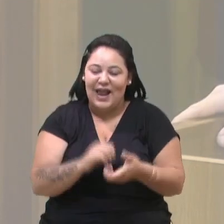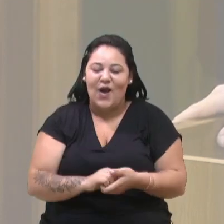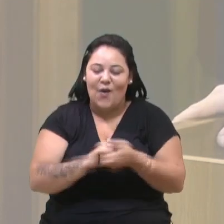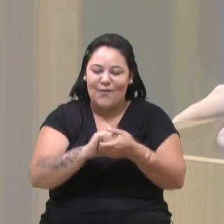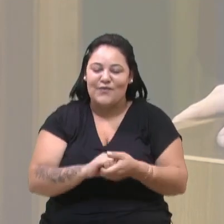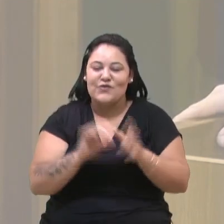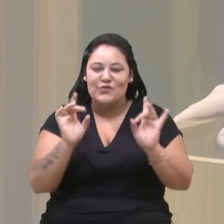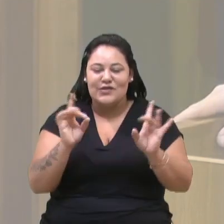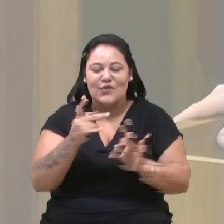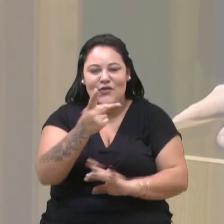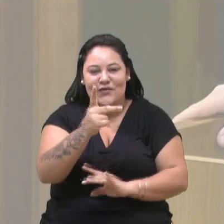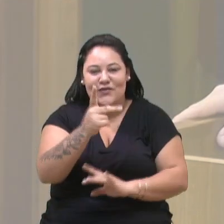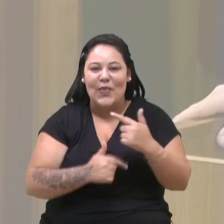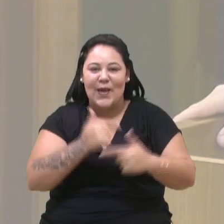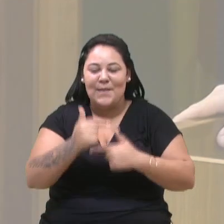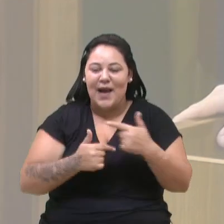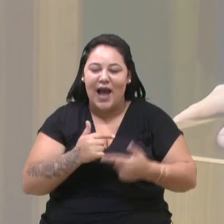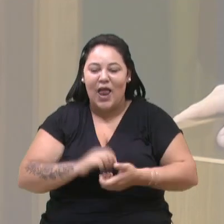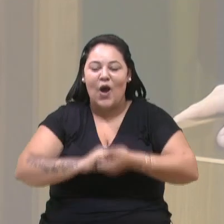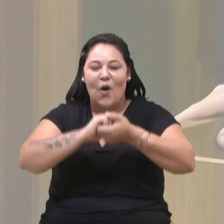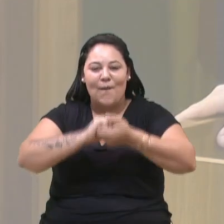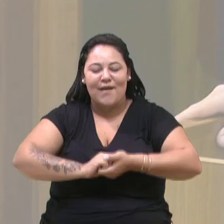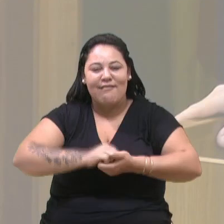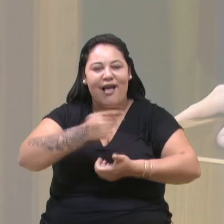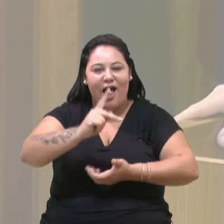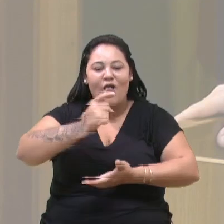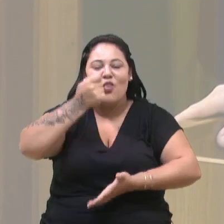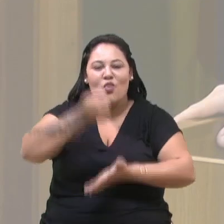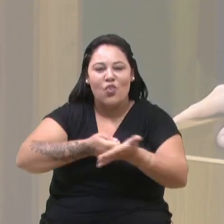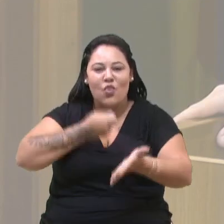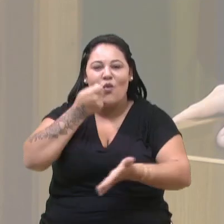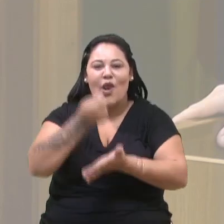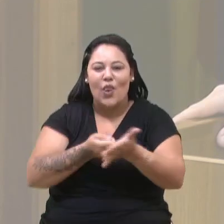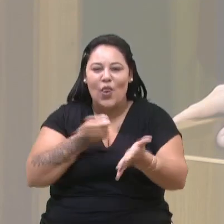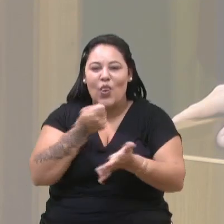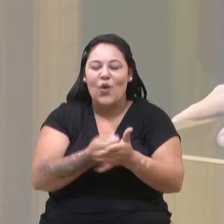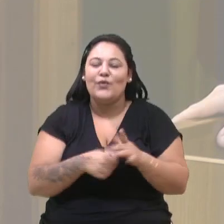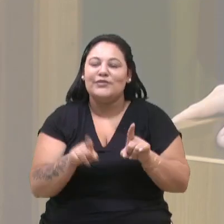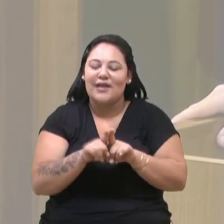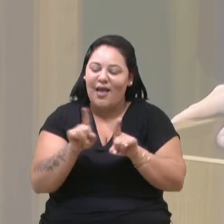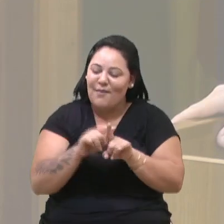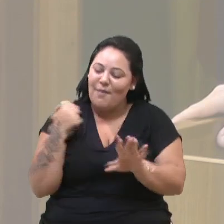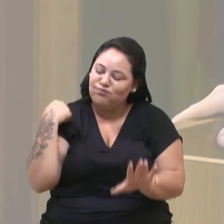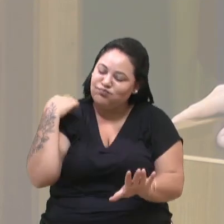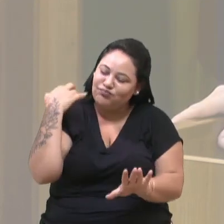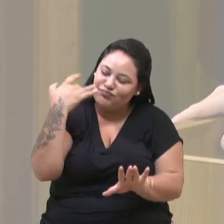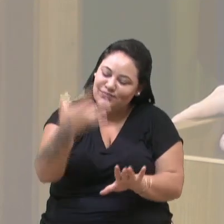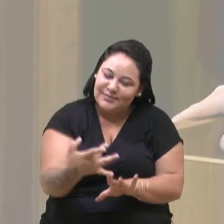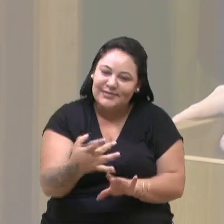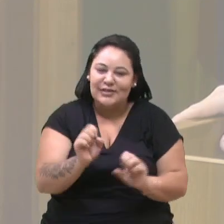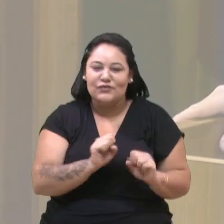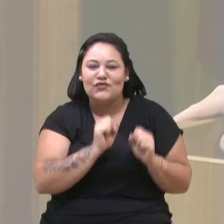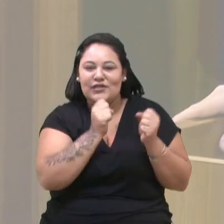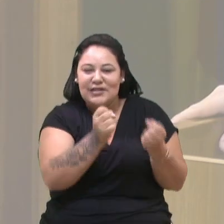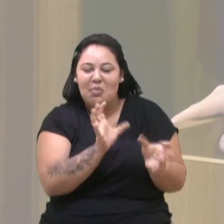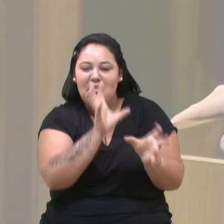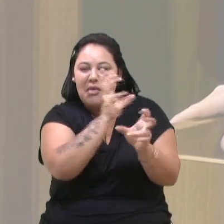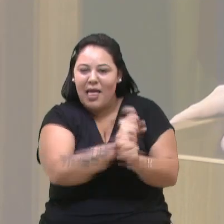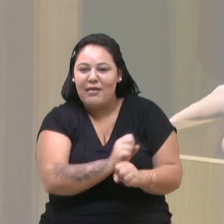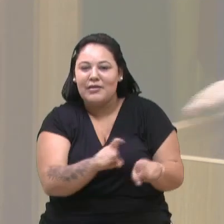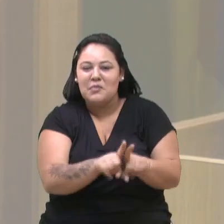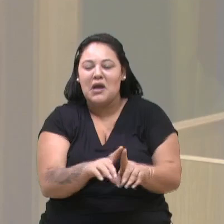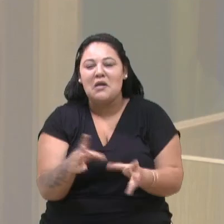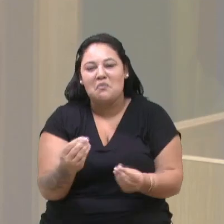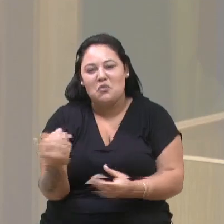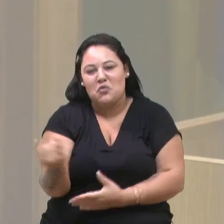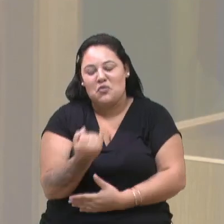pelo seu trabalho, lhe cumprimentar pela sua luta ao longo, né, da sua vida dedicada à causa animal, que é muito importante.